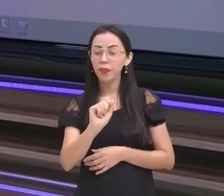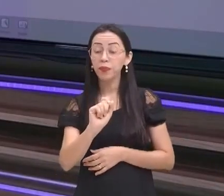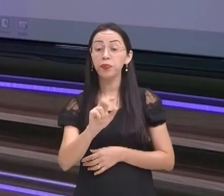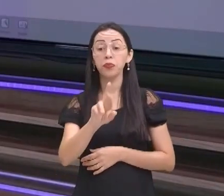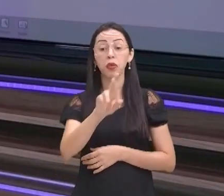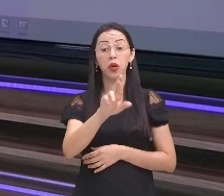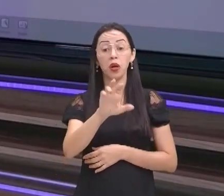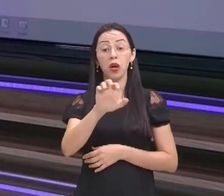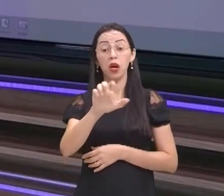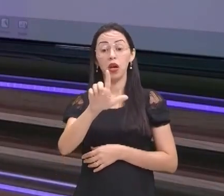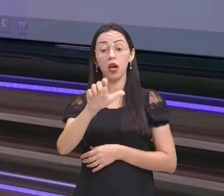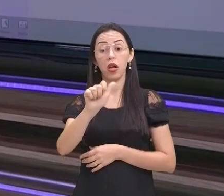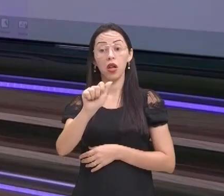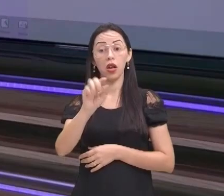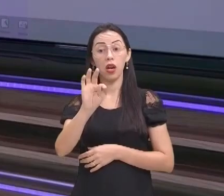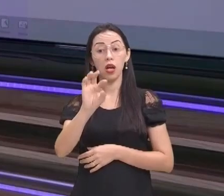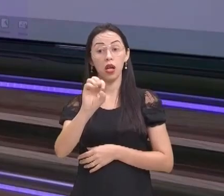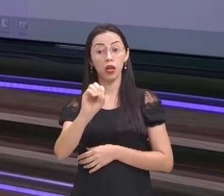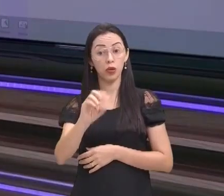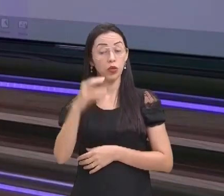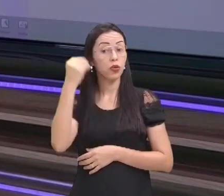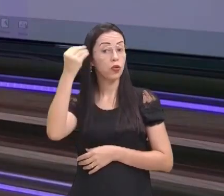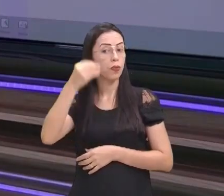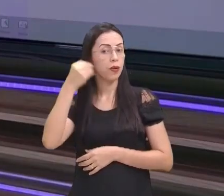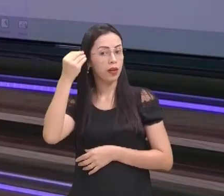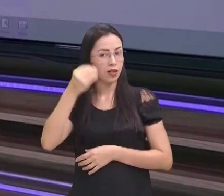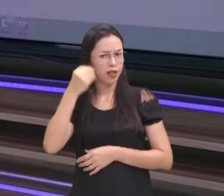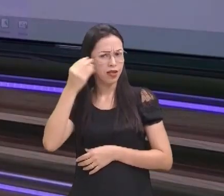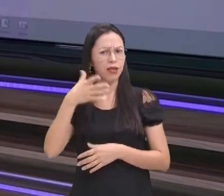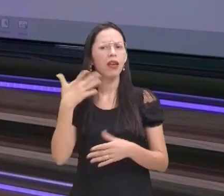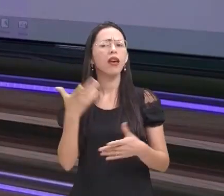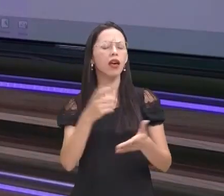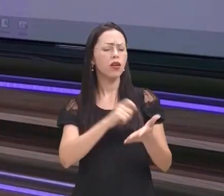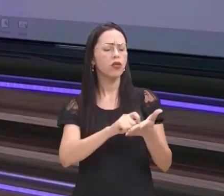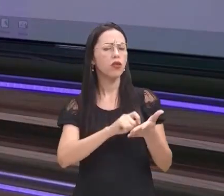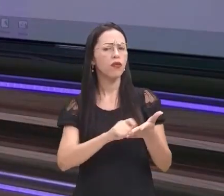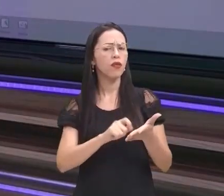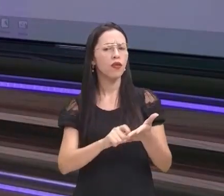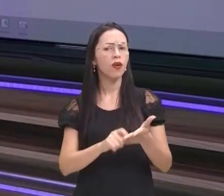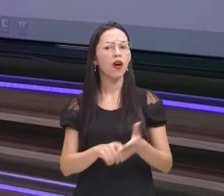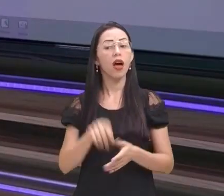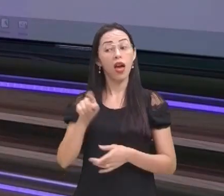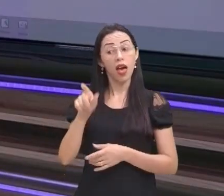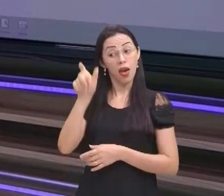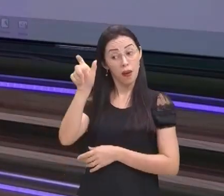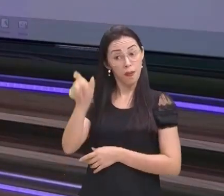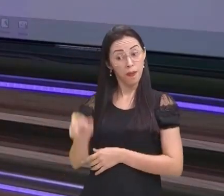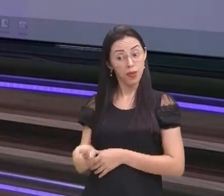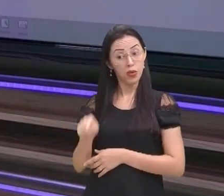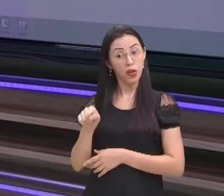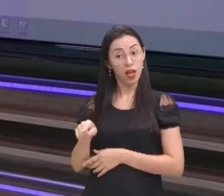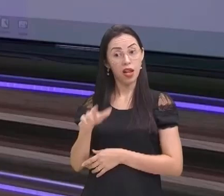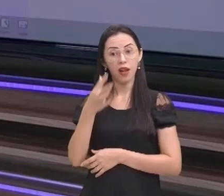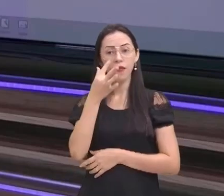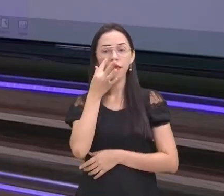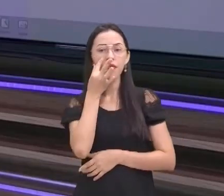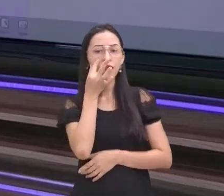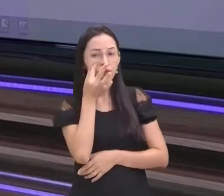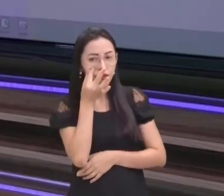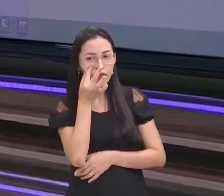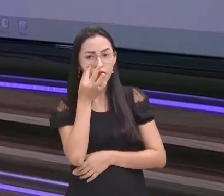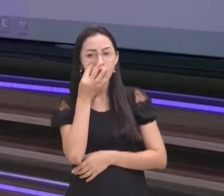de experiência, ele é escrito por aquele que vivenciou, esteve presente nesta